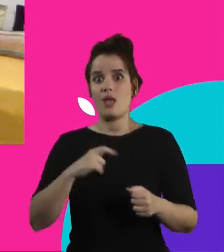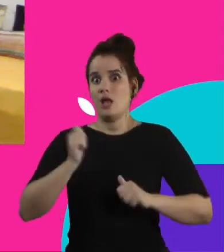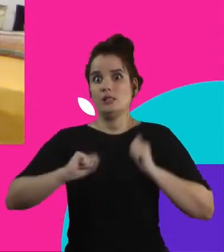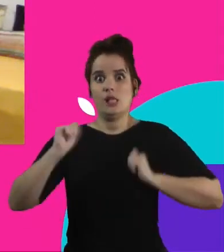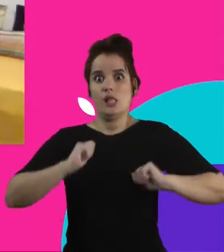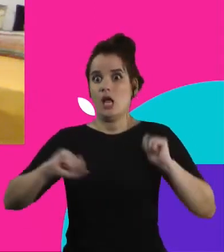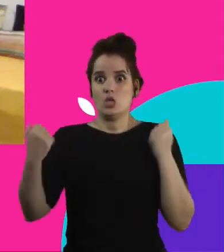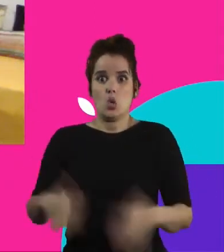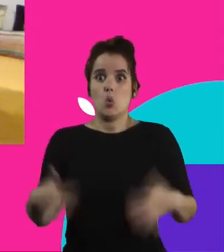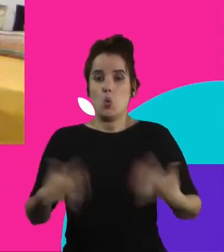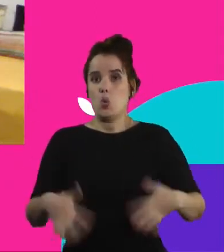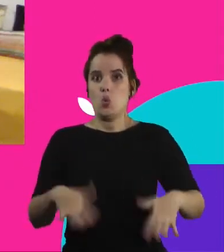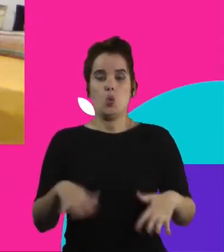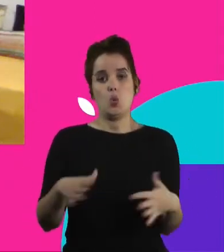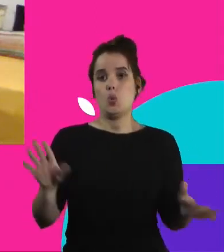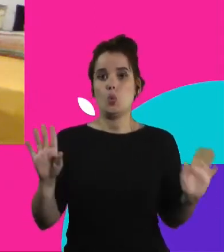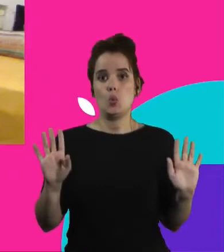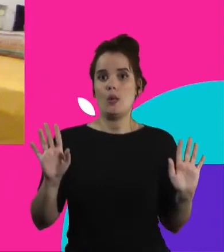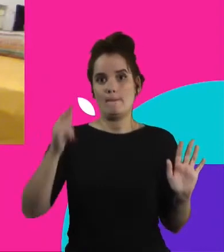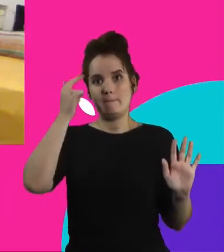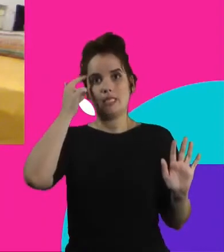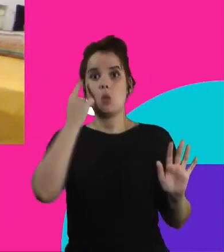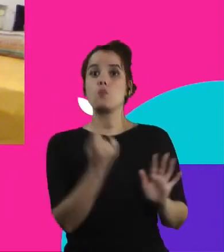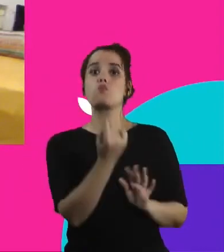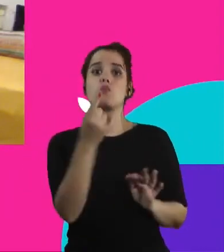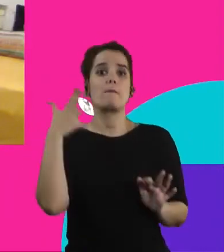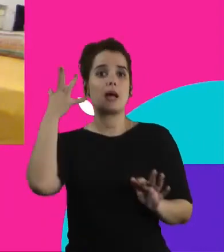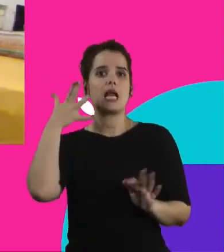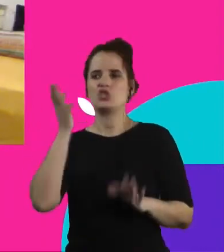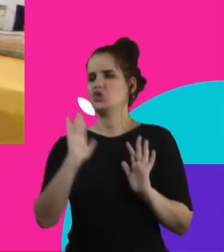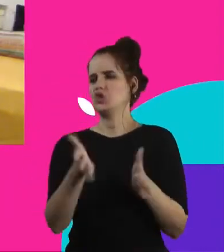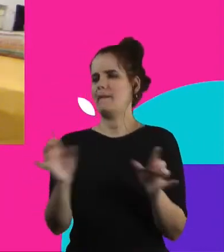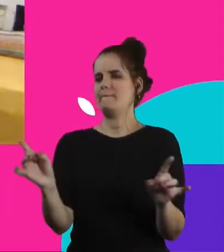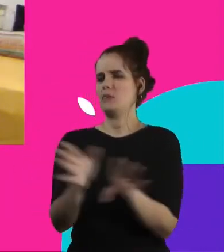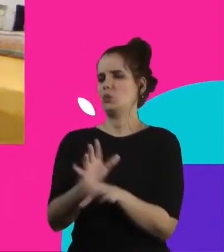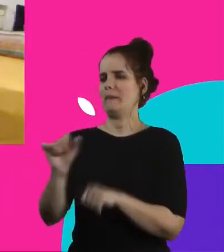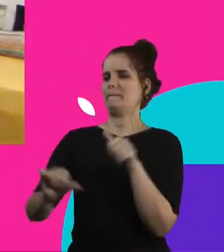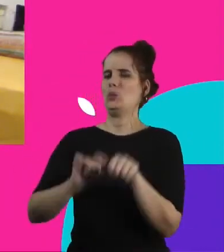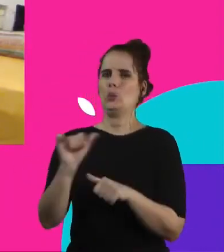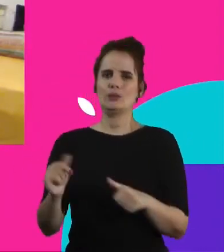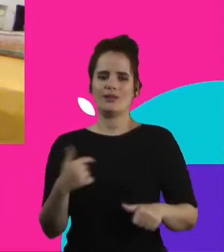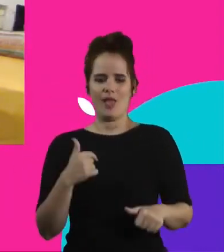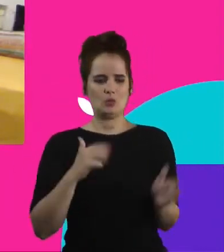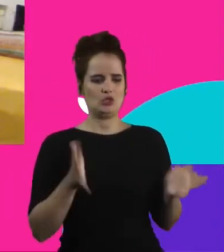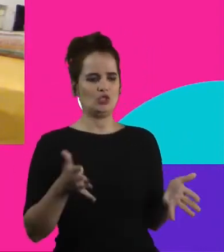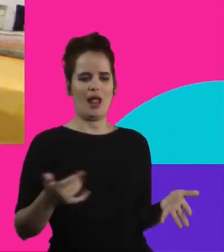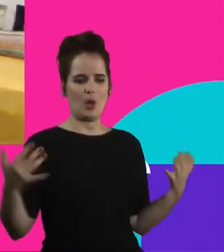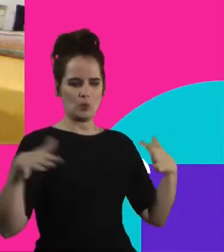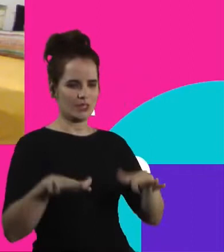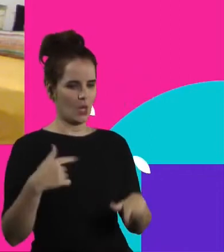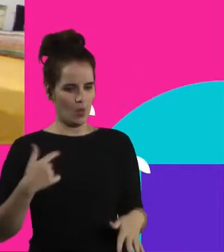e muitas vezes convicção das pessoas que acham que uma palestra se torna realmente uma liderança super inclusiva e é como se fosse